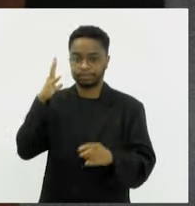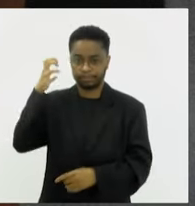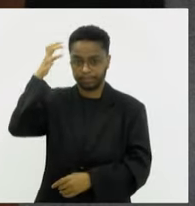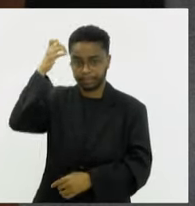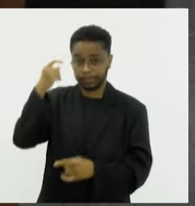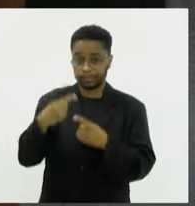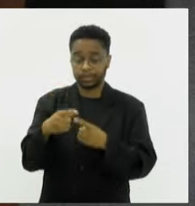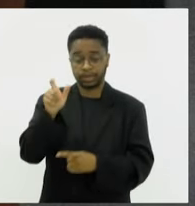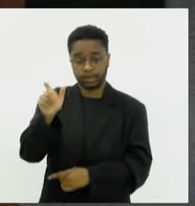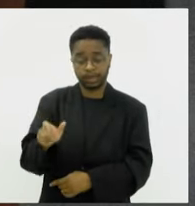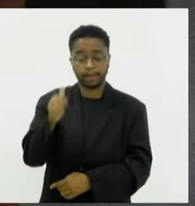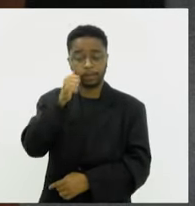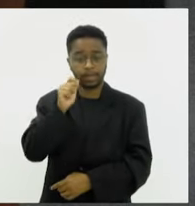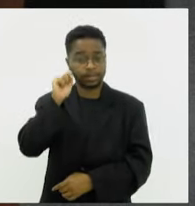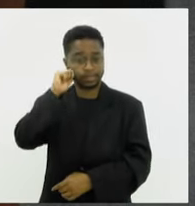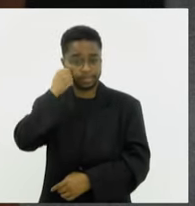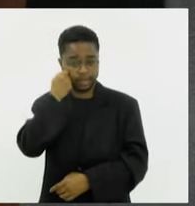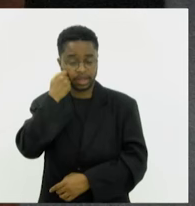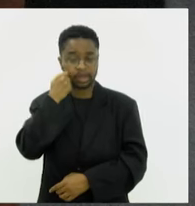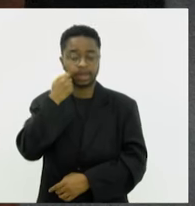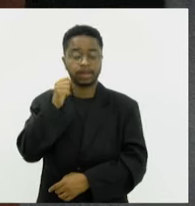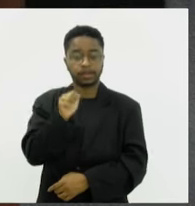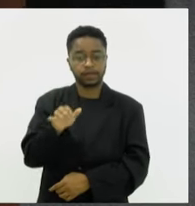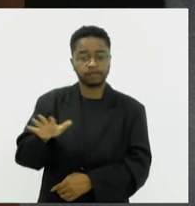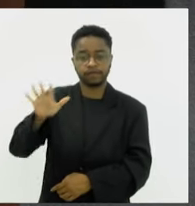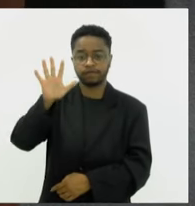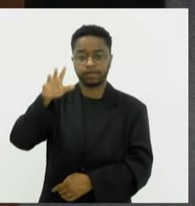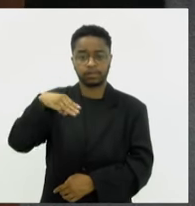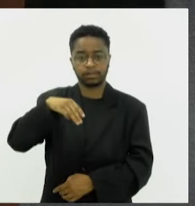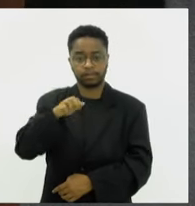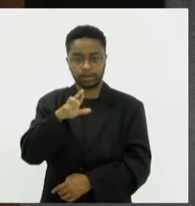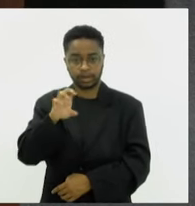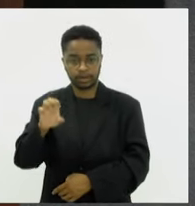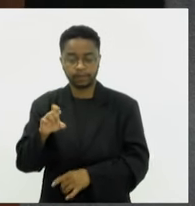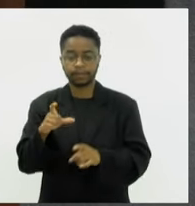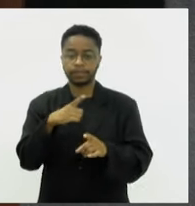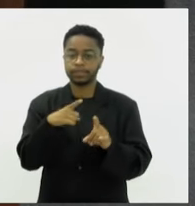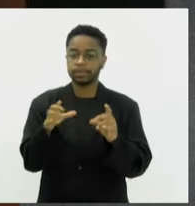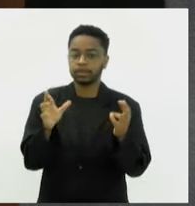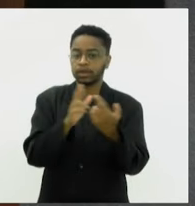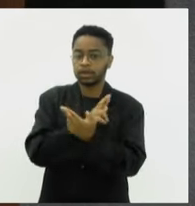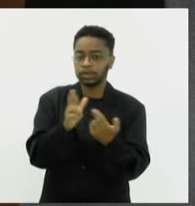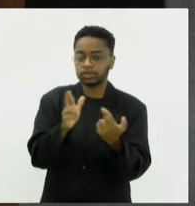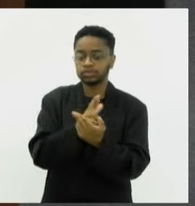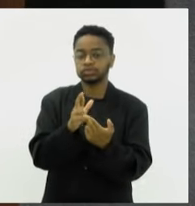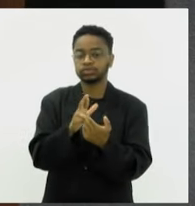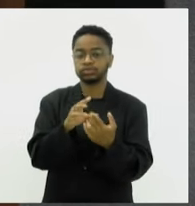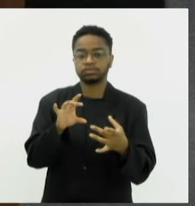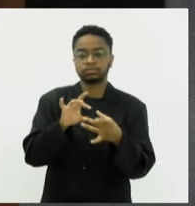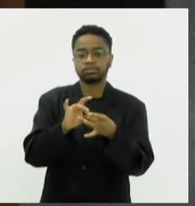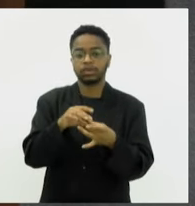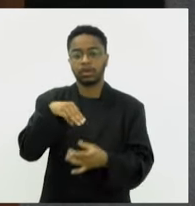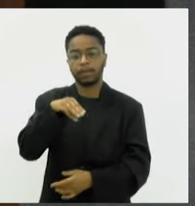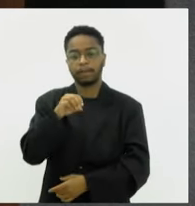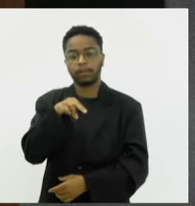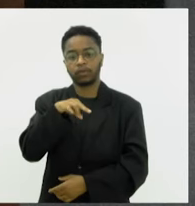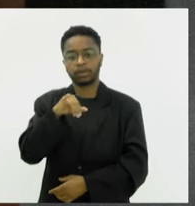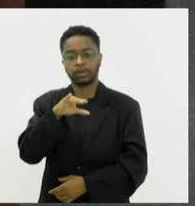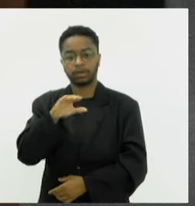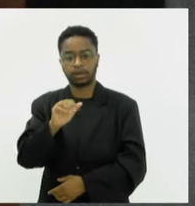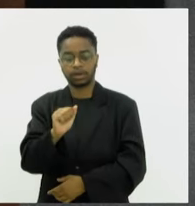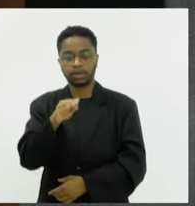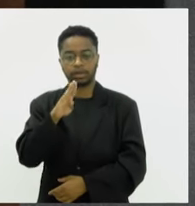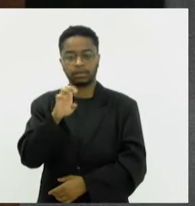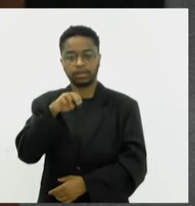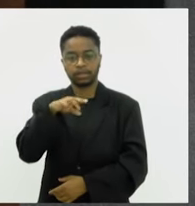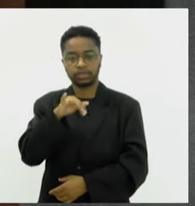era uma mulher negra, favelada, oriunda da Maré, que tinha um relacionamento afetivo com Mônica Benício,